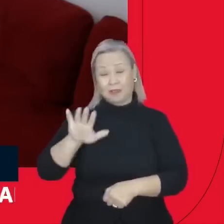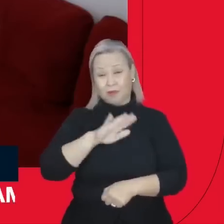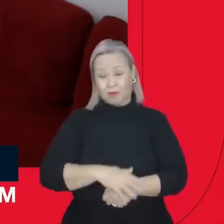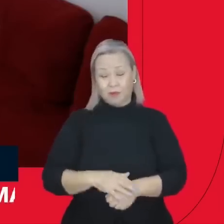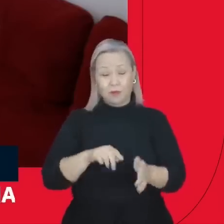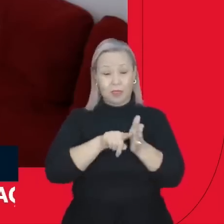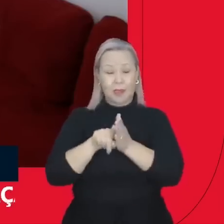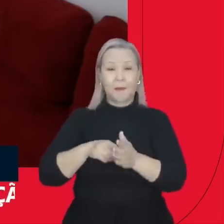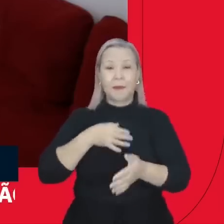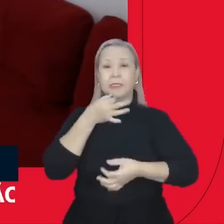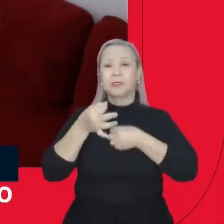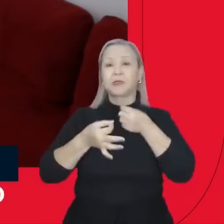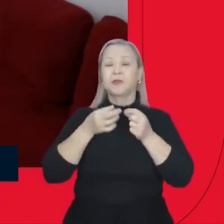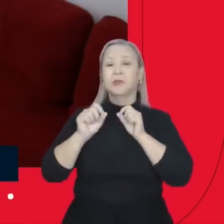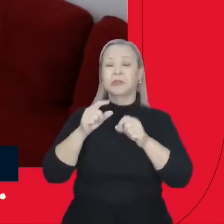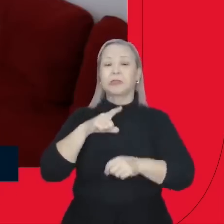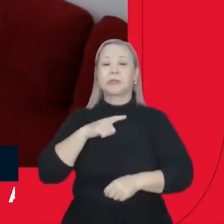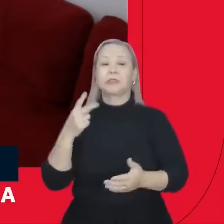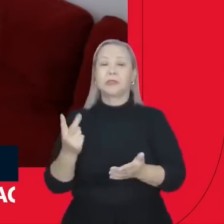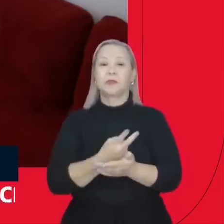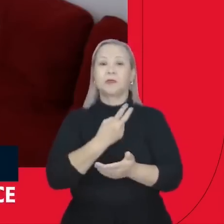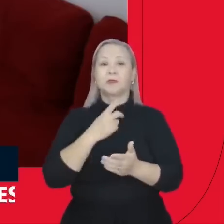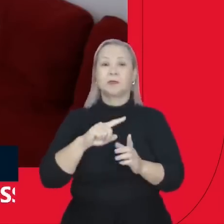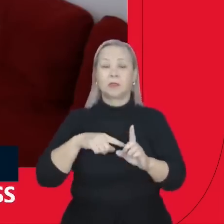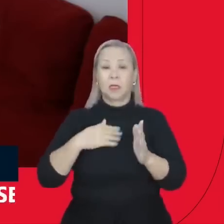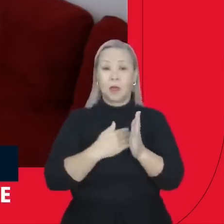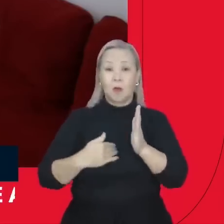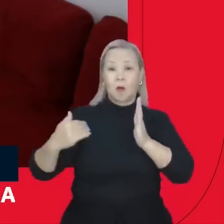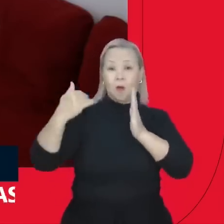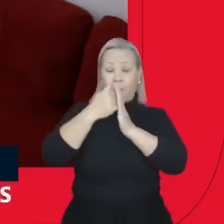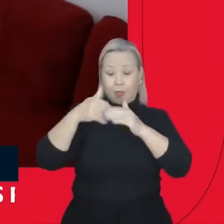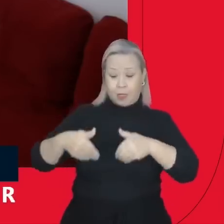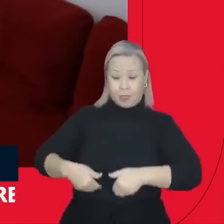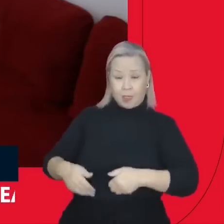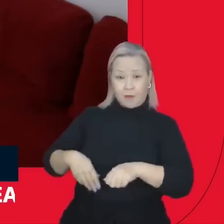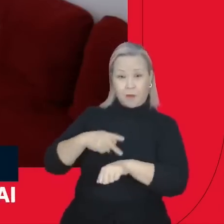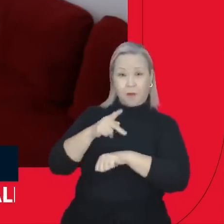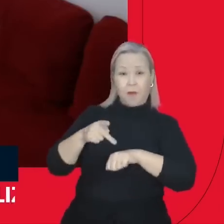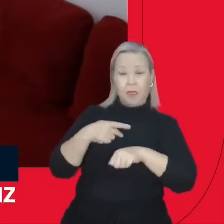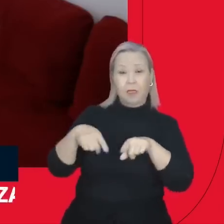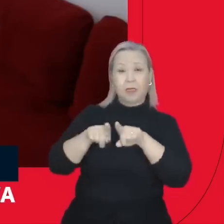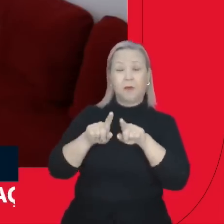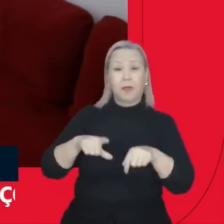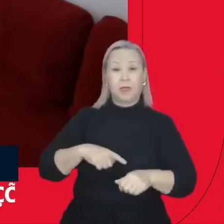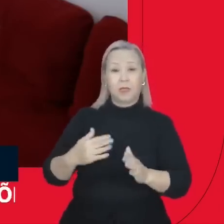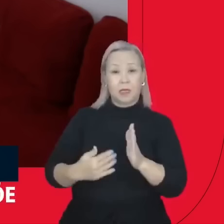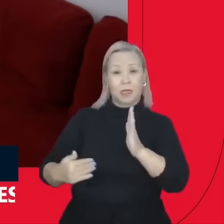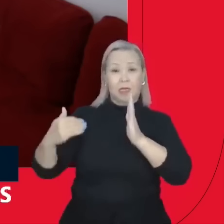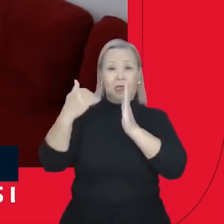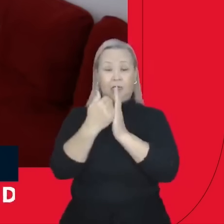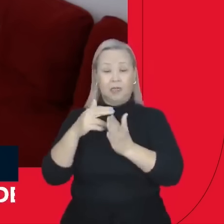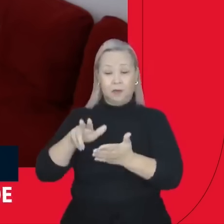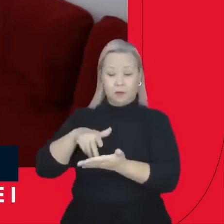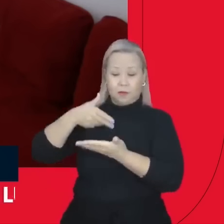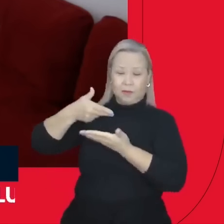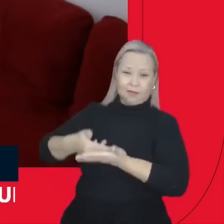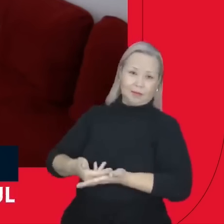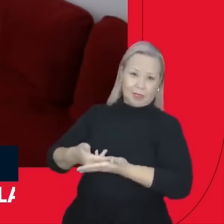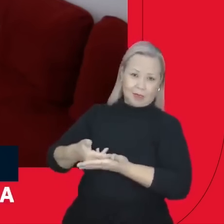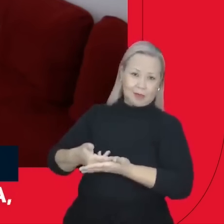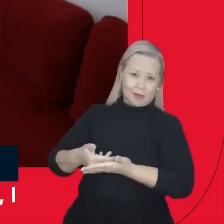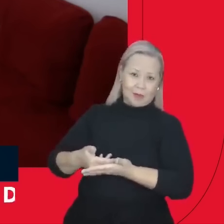sugere que se tivesse ocorrido um aumento da fome no país, também teria crescido o número de internações em decorrência